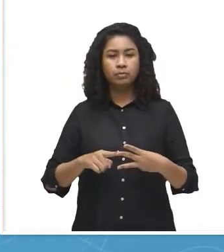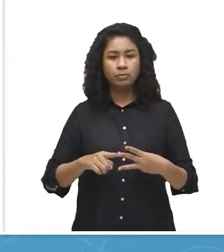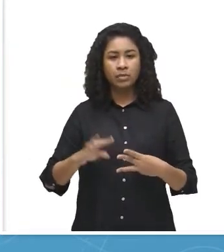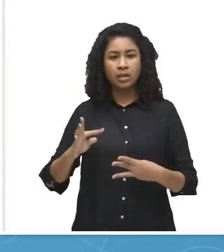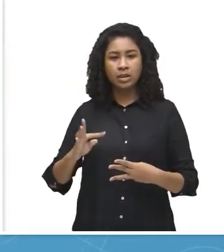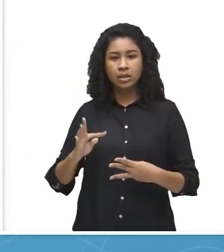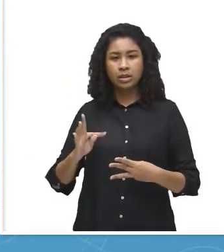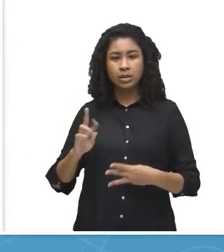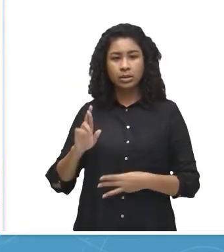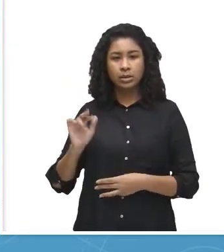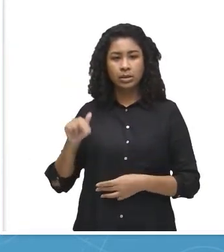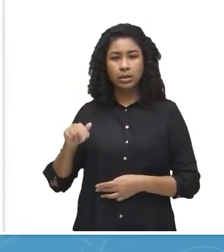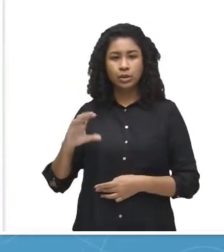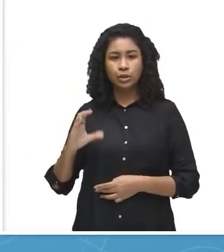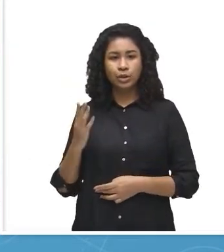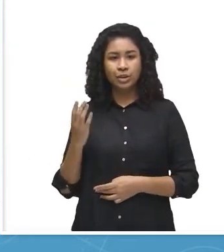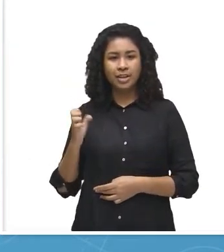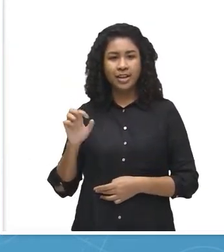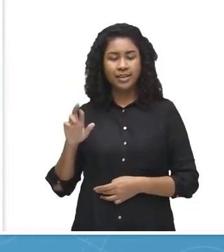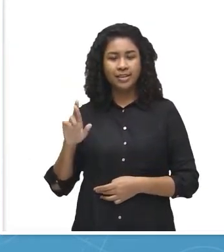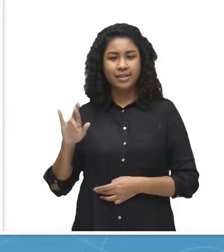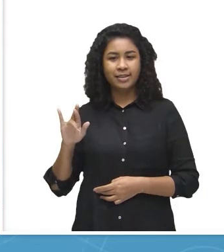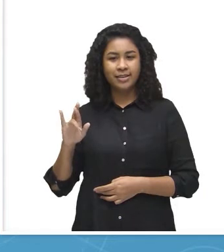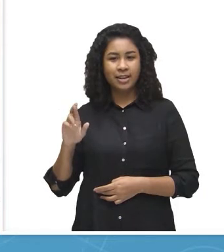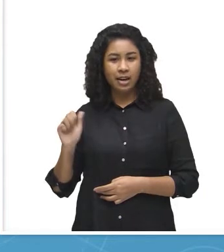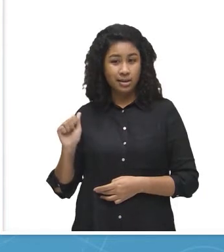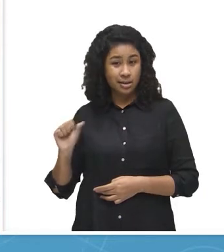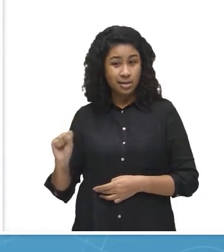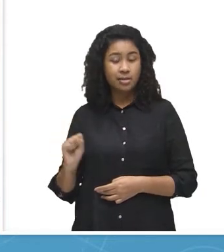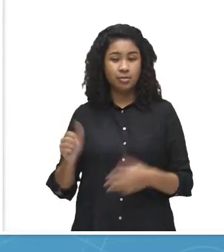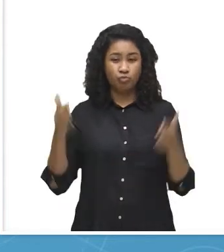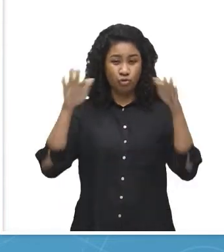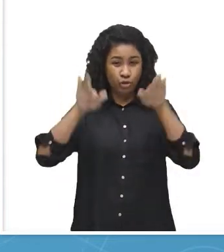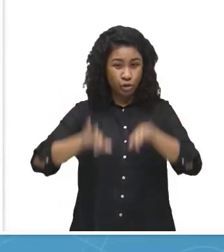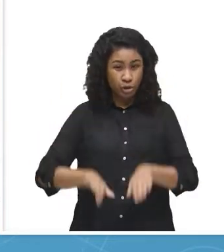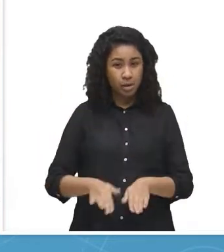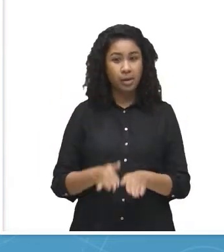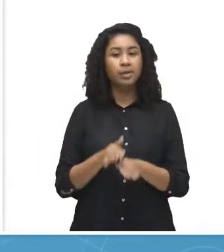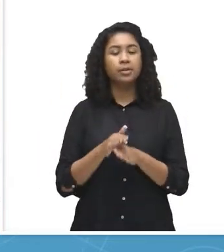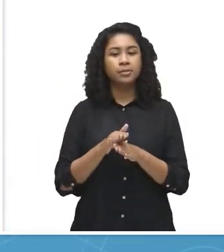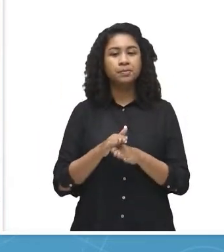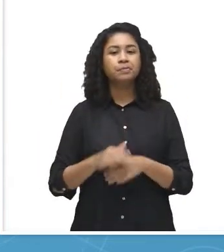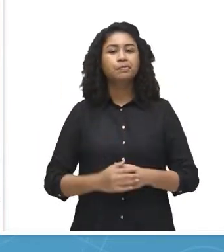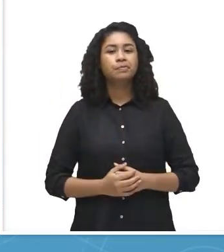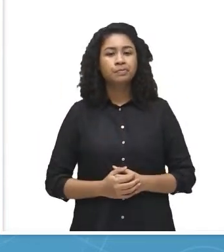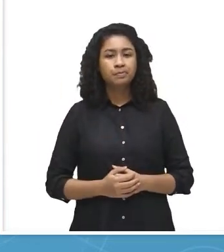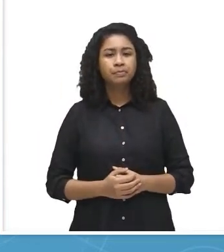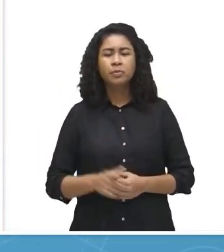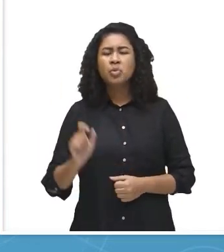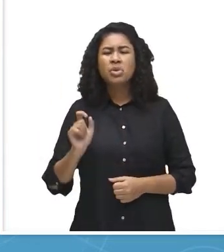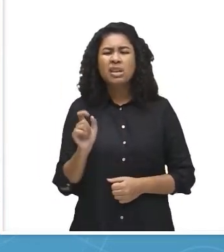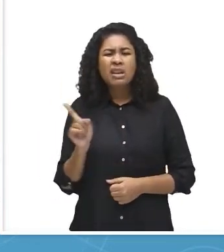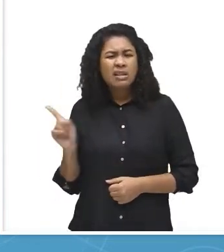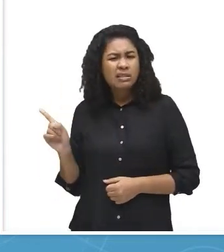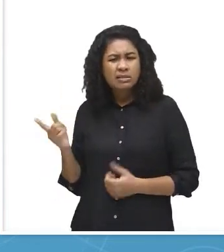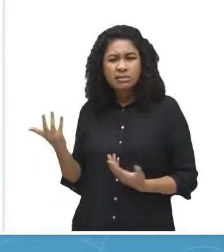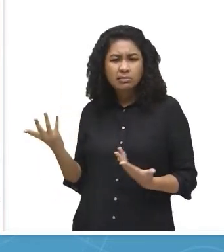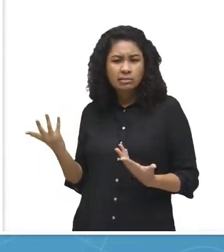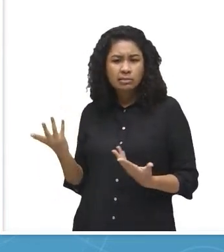trincheiras, que a gente vai trabalhar um pouco mais aprofundado sobre a questão das trincheiras, o que foi a trincheira,